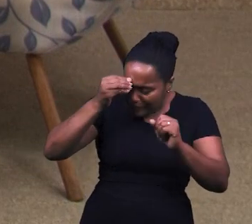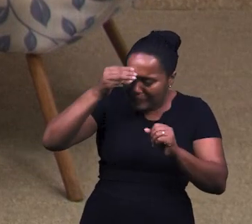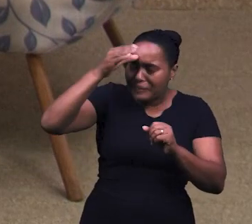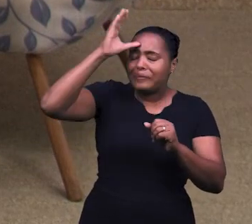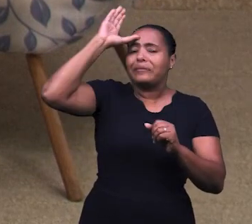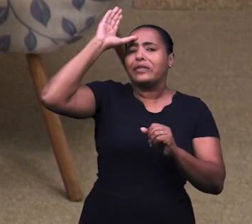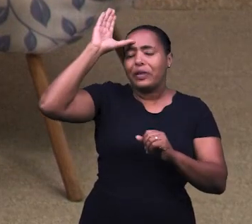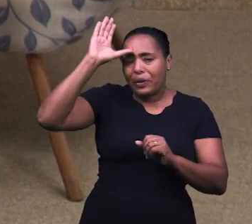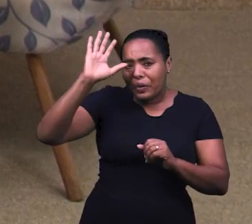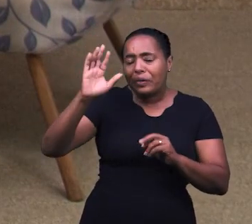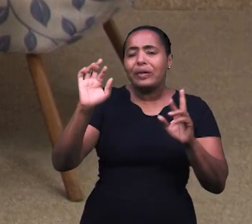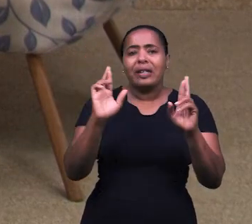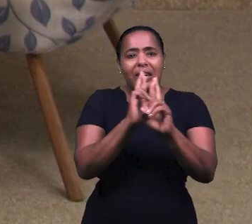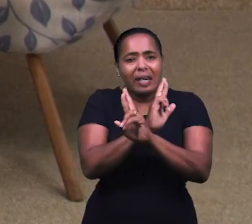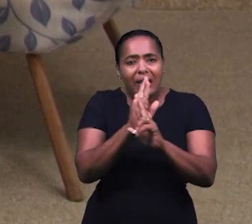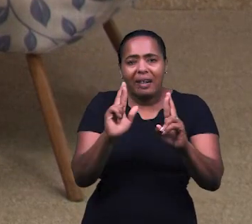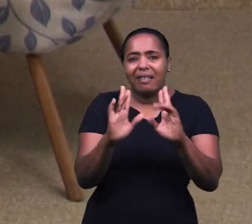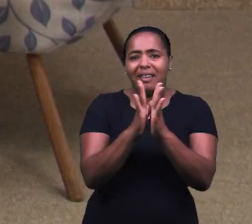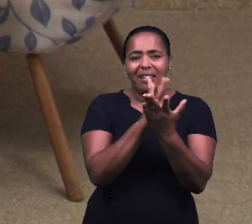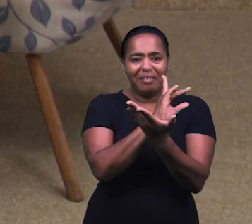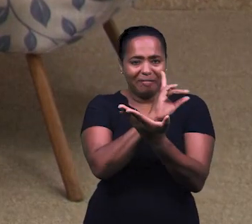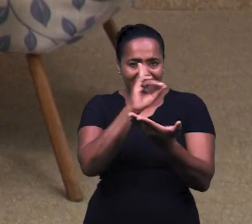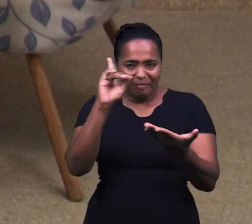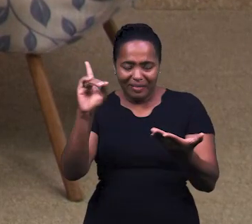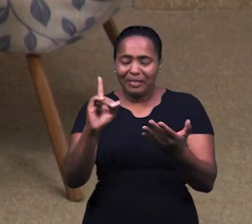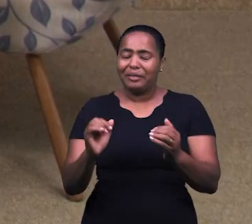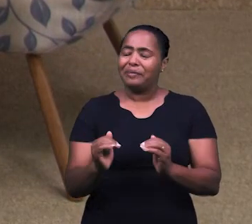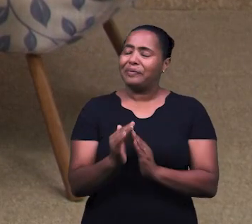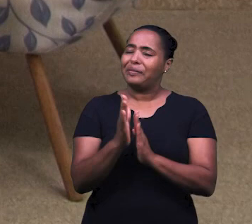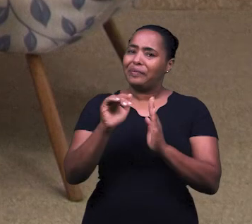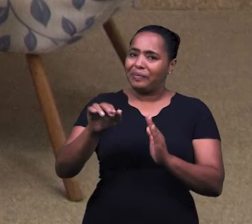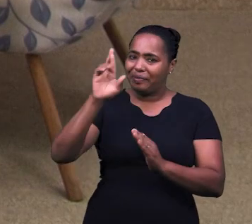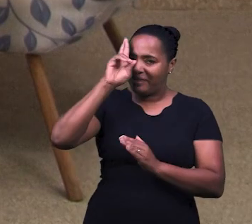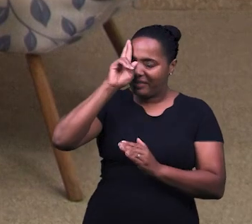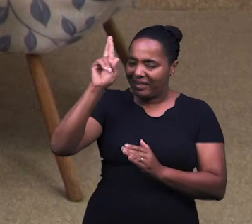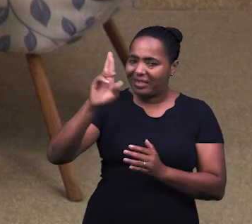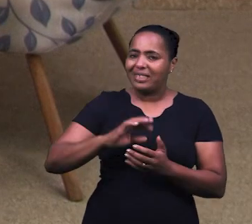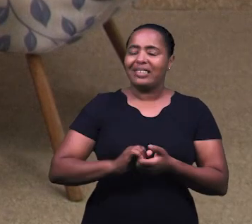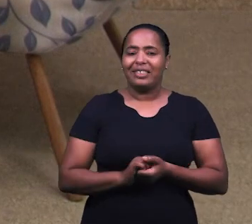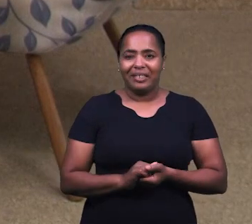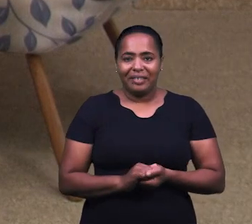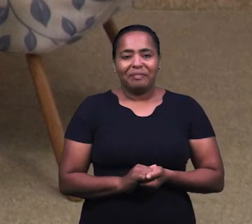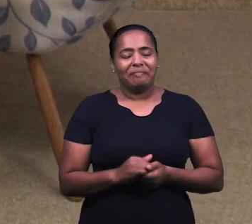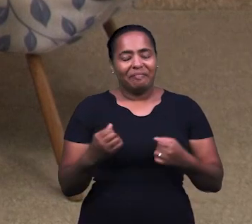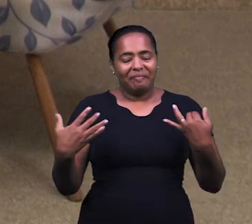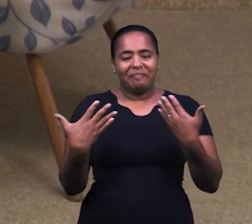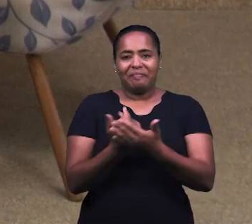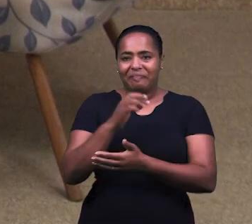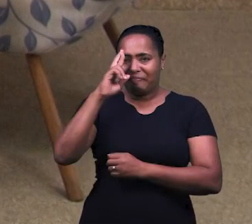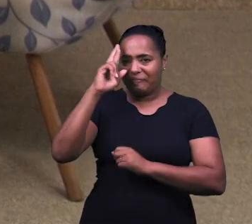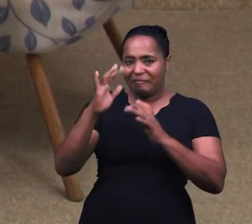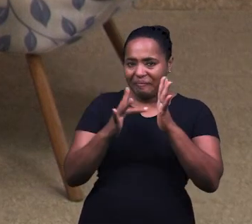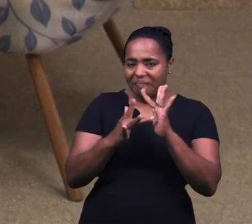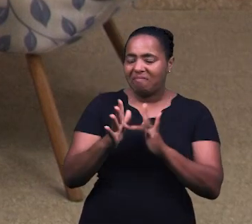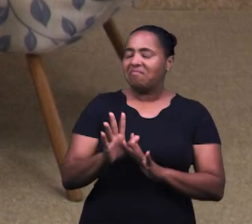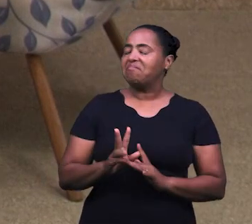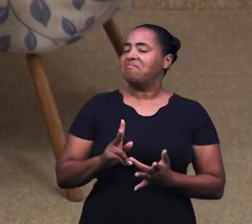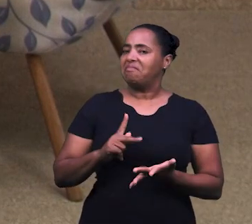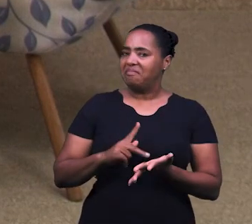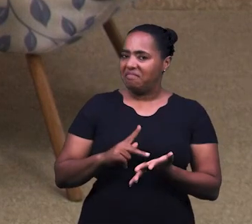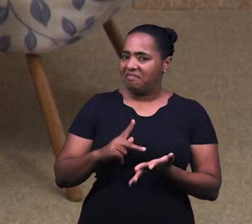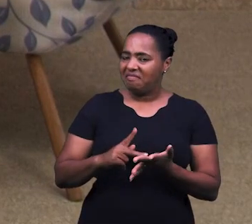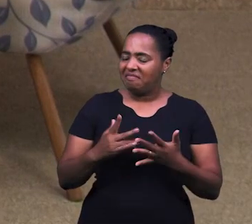seus conhecimentos naquilo que diz respeito à palavra do Senhor. Louvado seja o nome do nosso Senhor. Glória a Jesus. Realmente